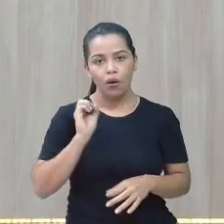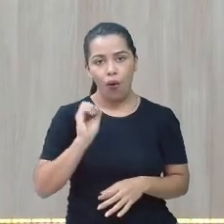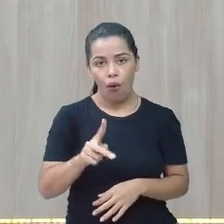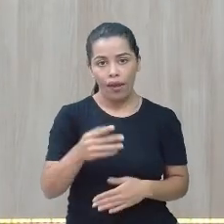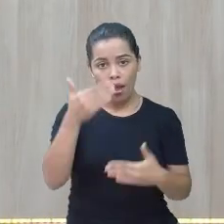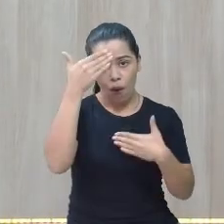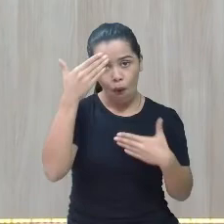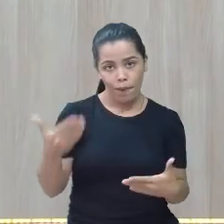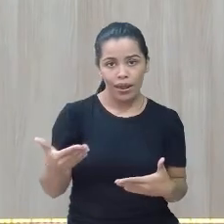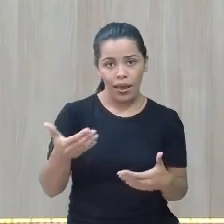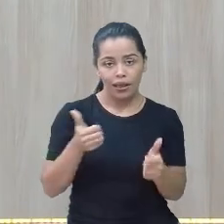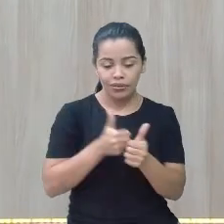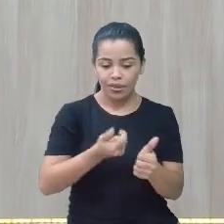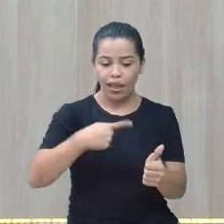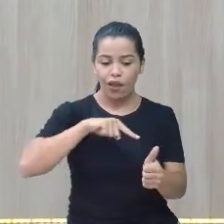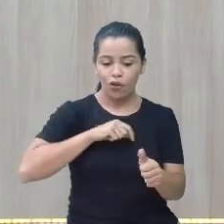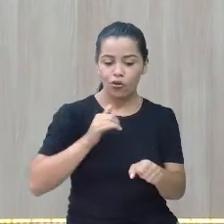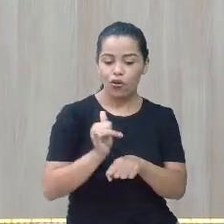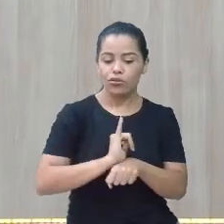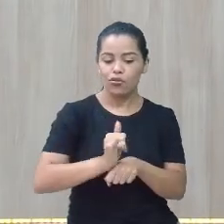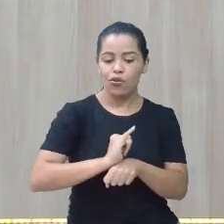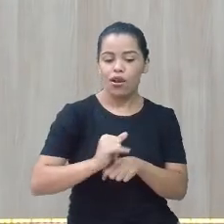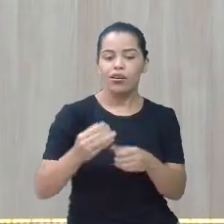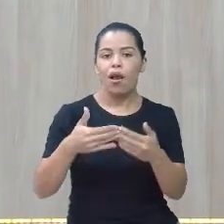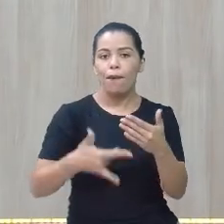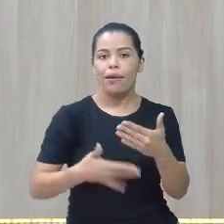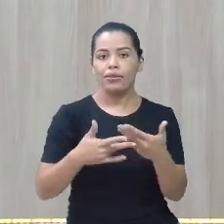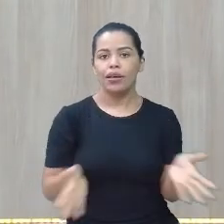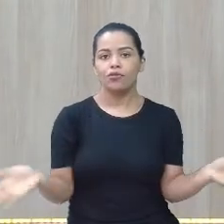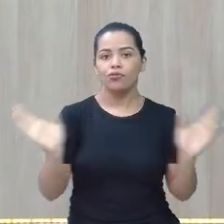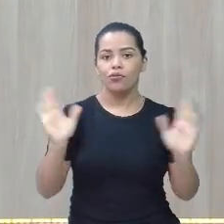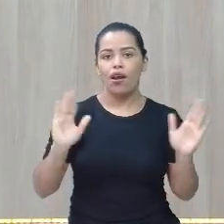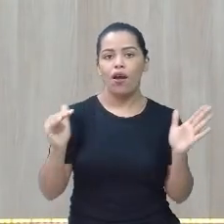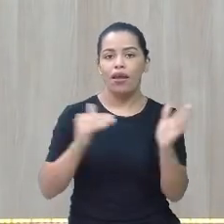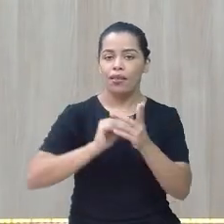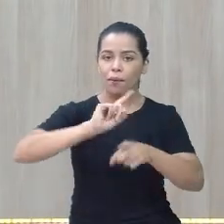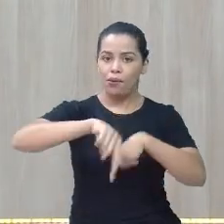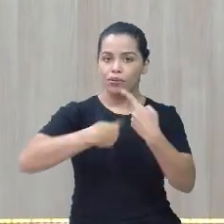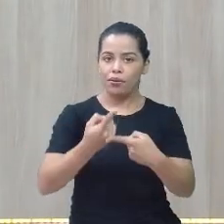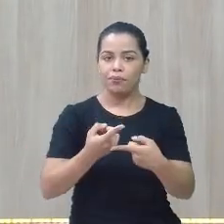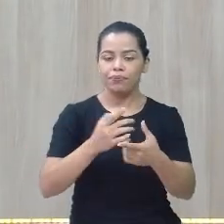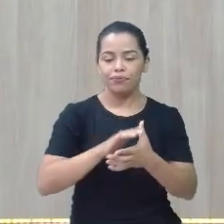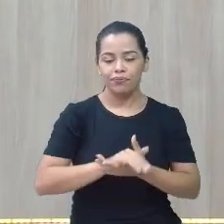obrigado, segue lá nosso canal, manda lá seu comentário, tchau, tchau, até a próxima.